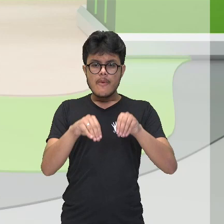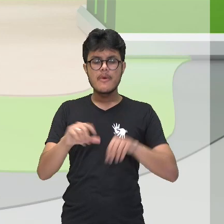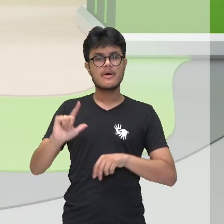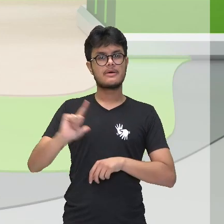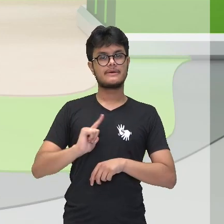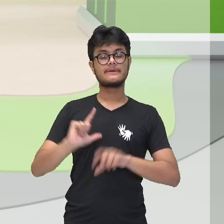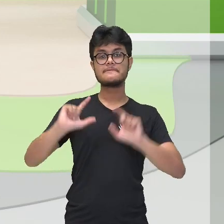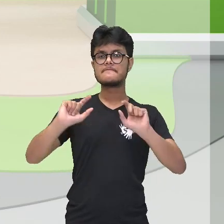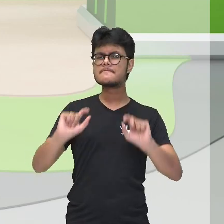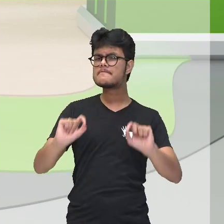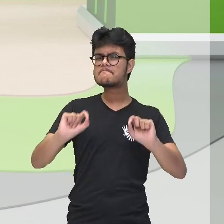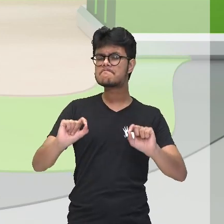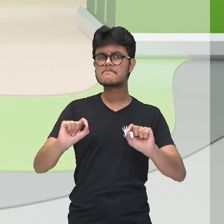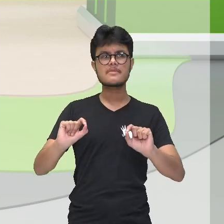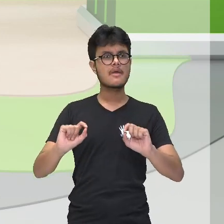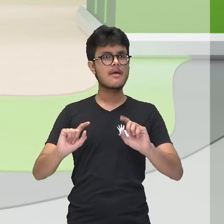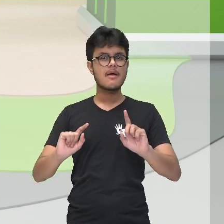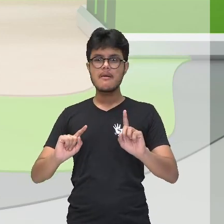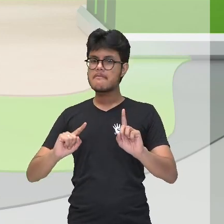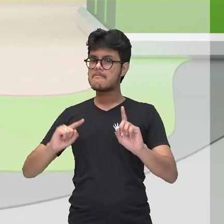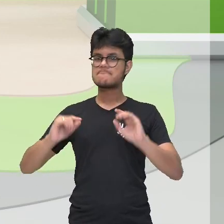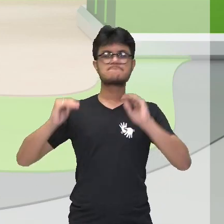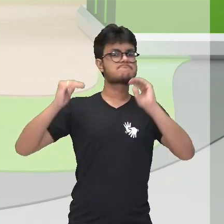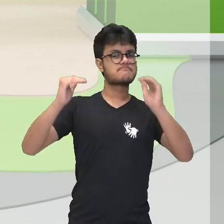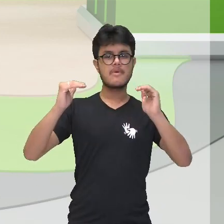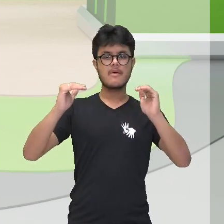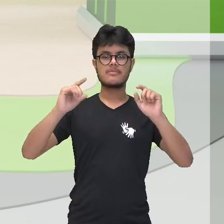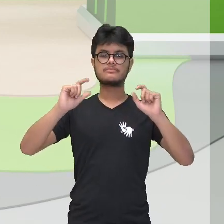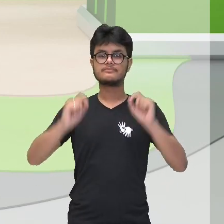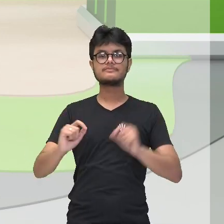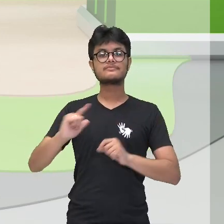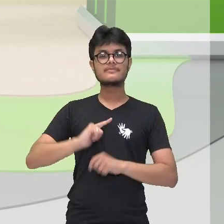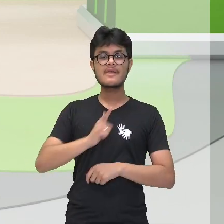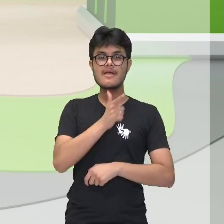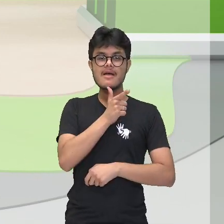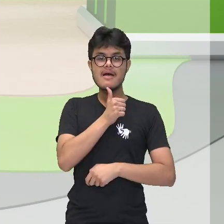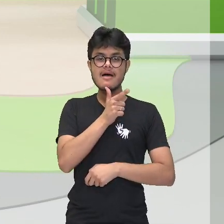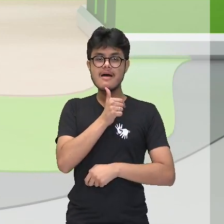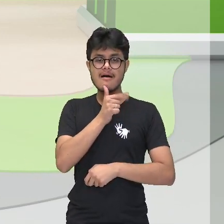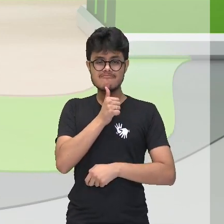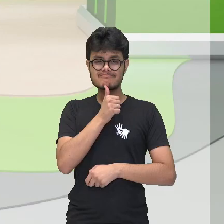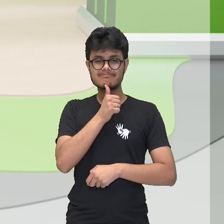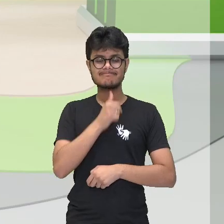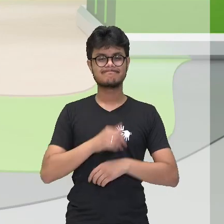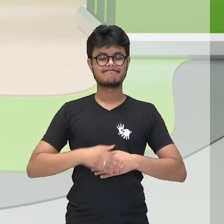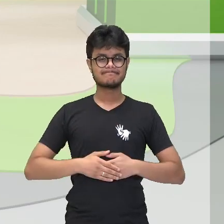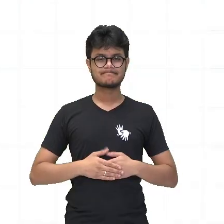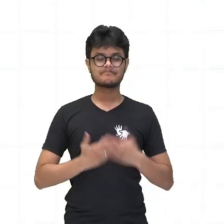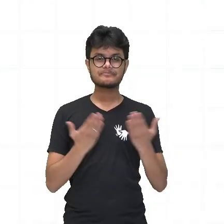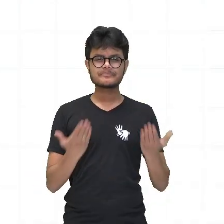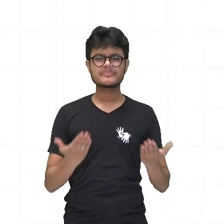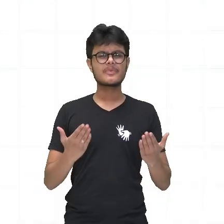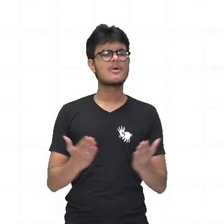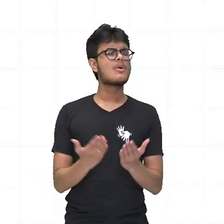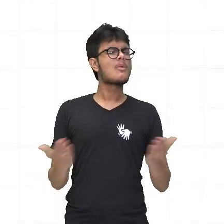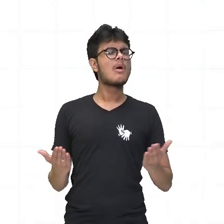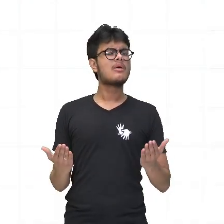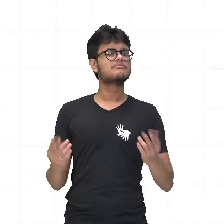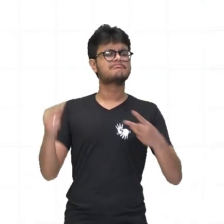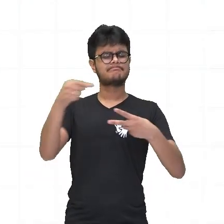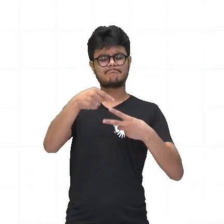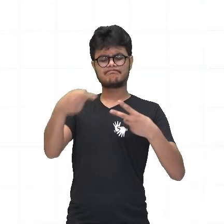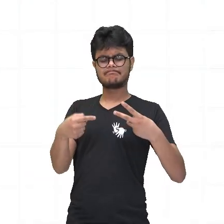maior quantidade ela é recoberta por água. Então vamos ver aí quais os percentuais.